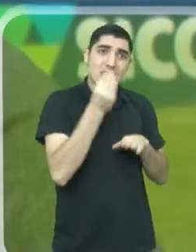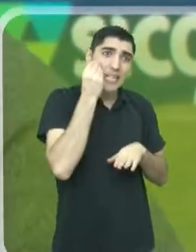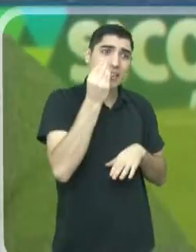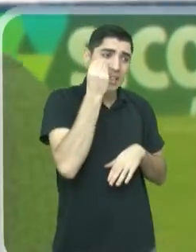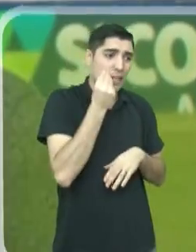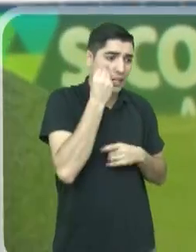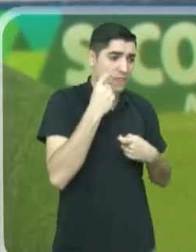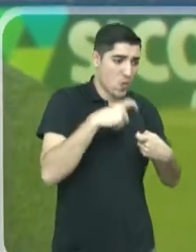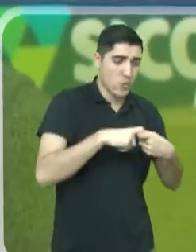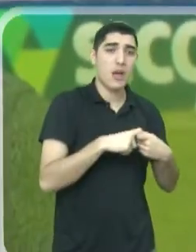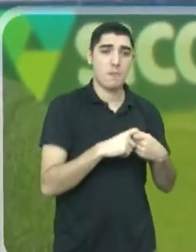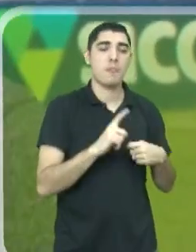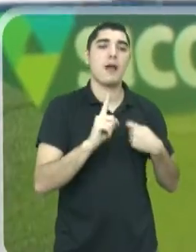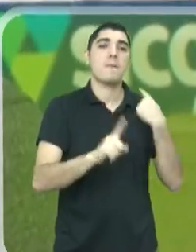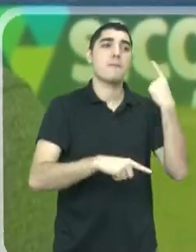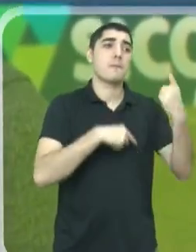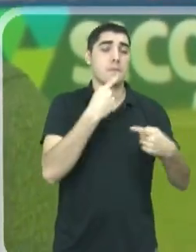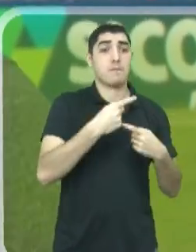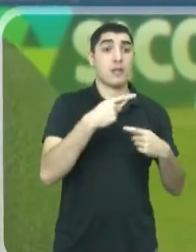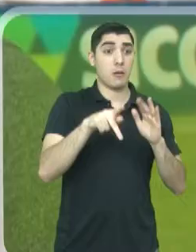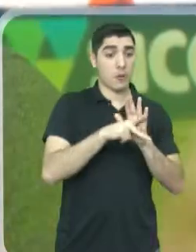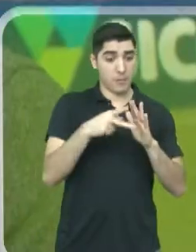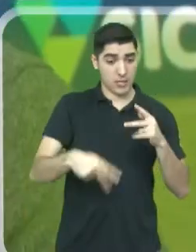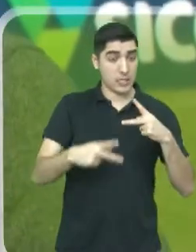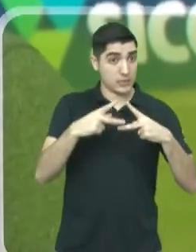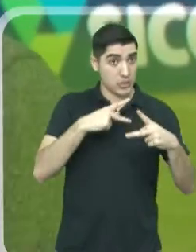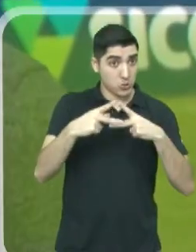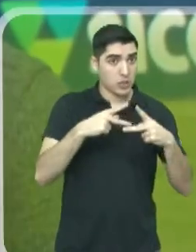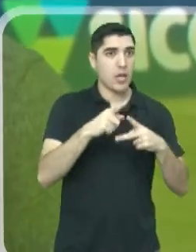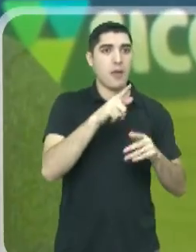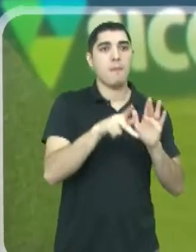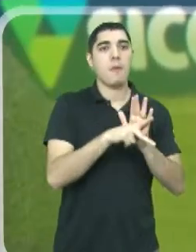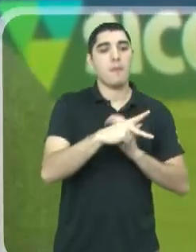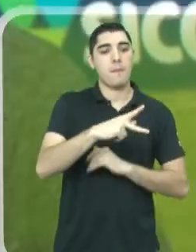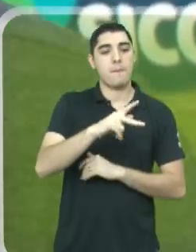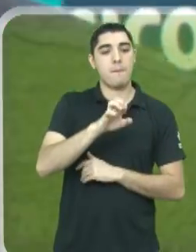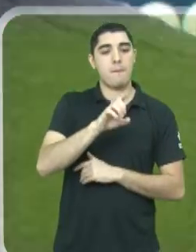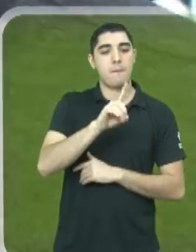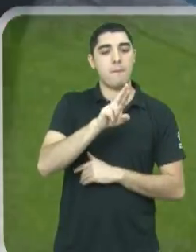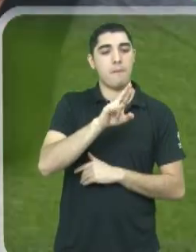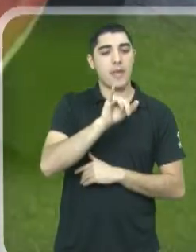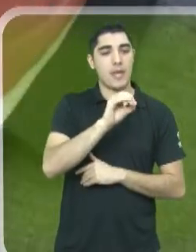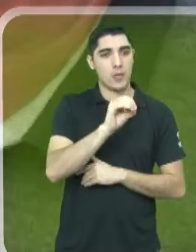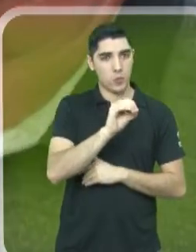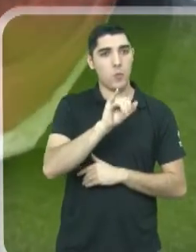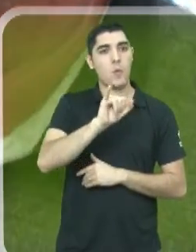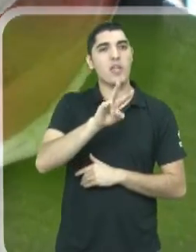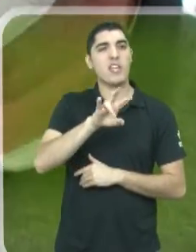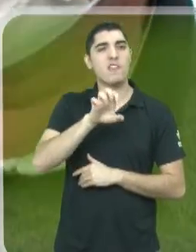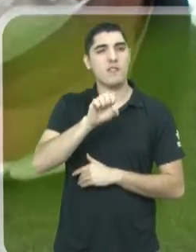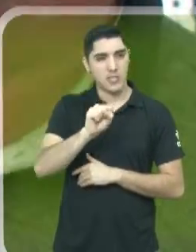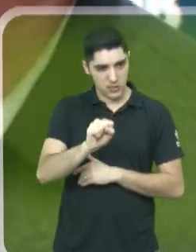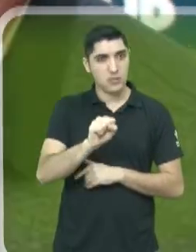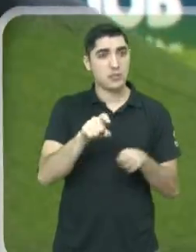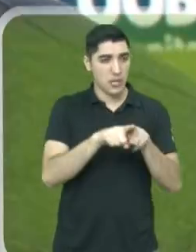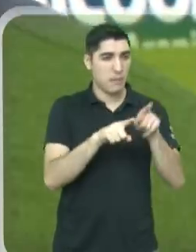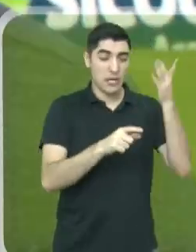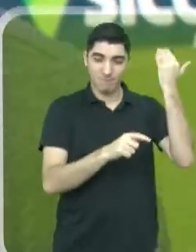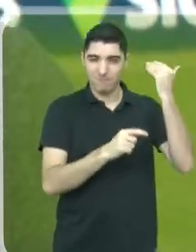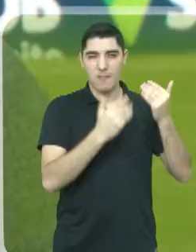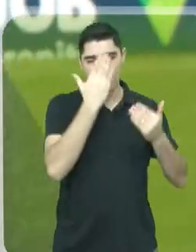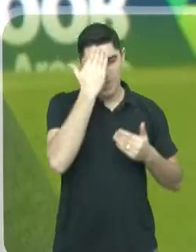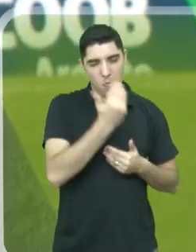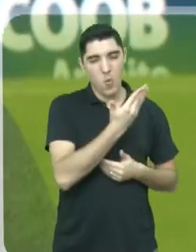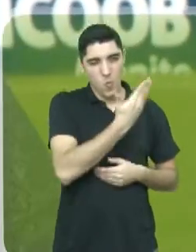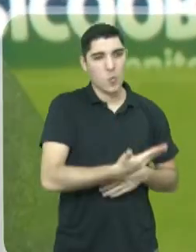ano seguinte, eu sou contratado pelo São José, Pedro Ives, né, saudoso Pedro Ives, presidente, Ademir Melo, treinador. E aí montou-se um